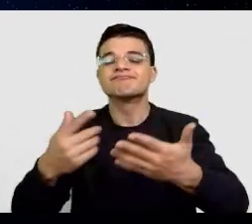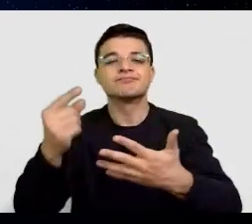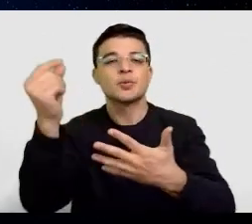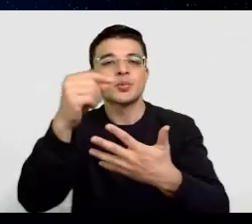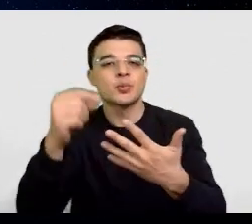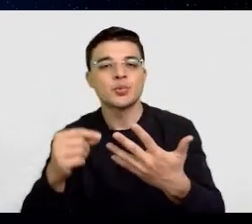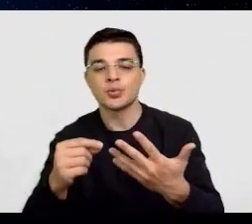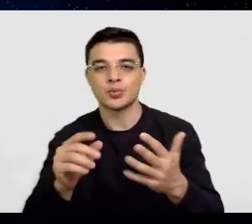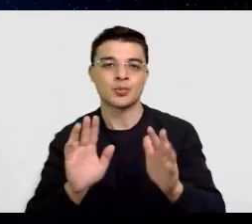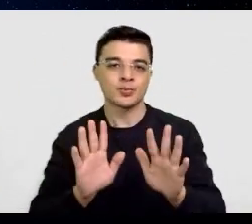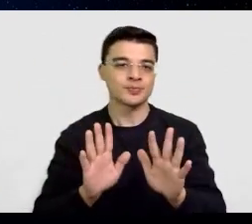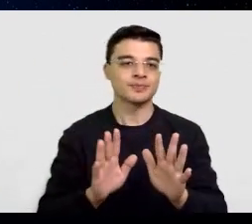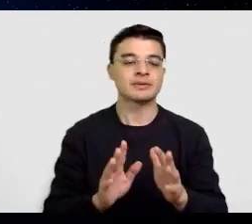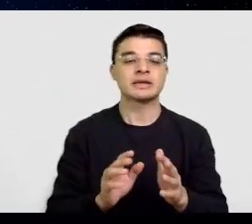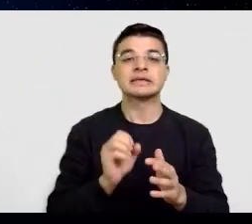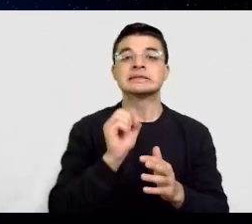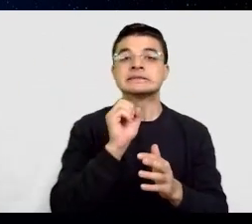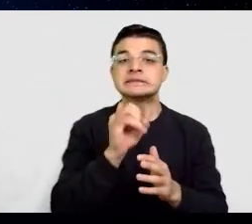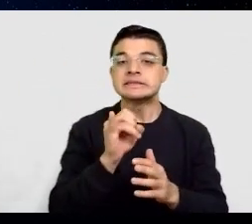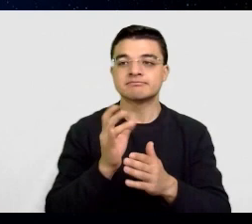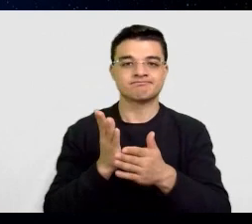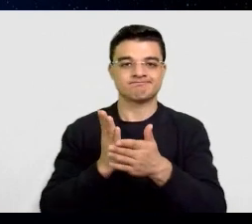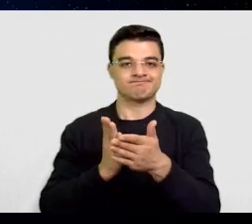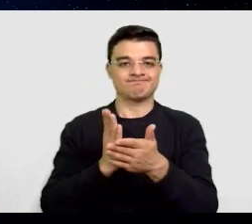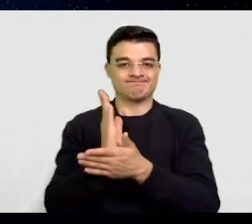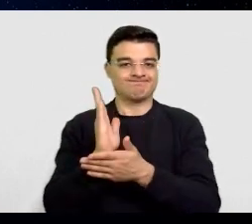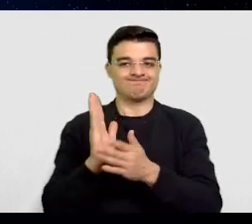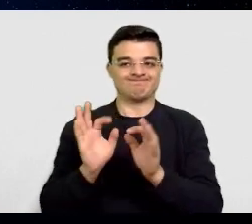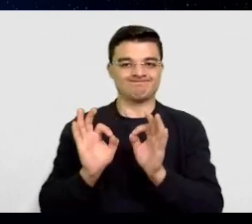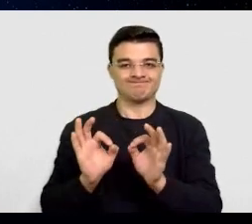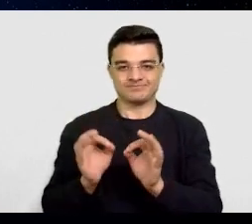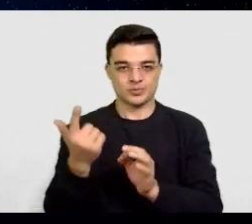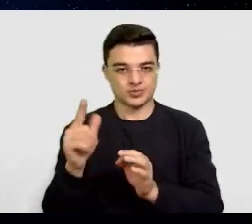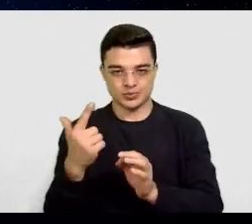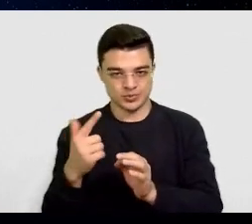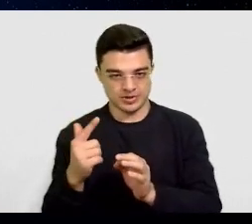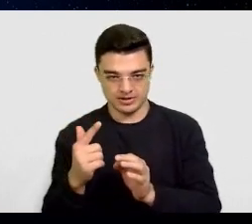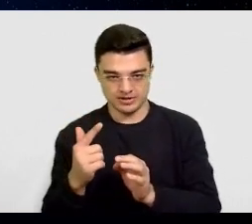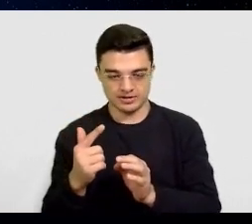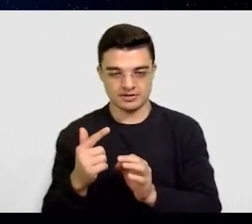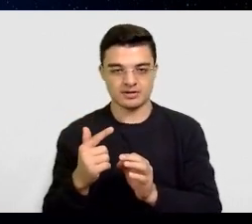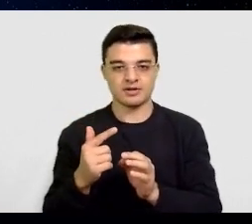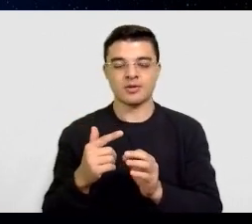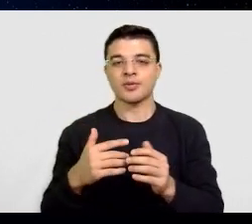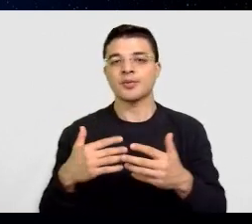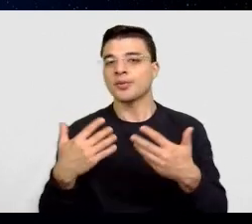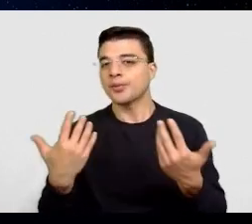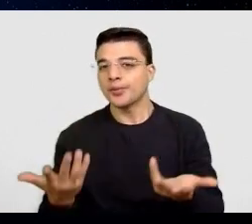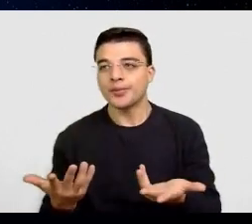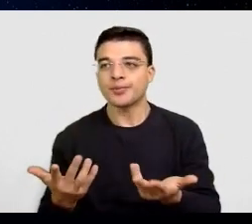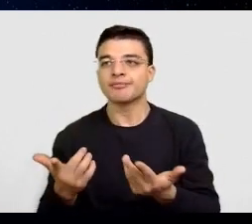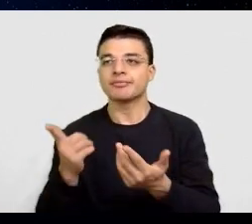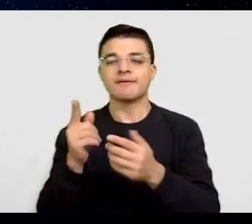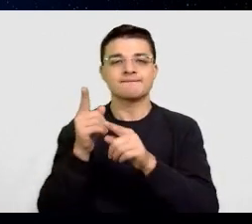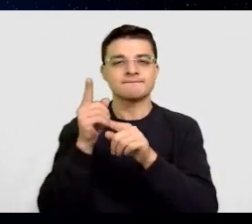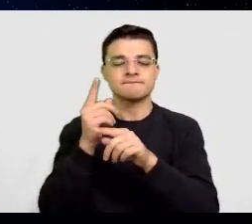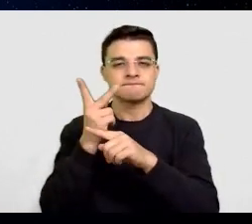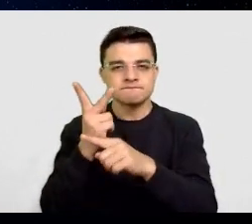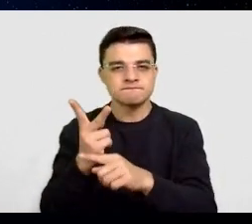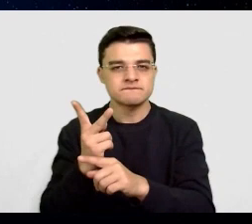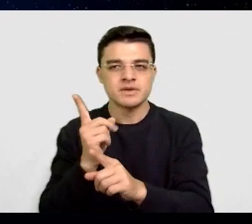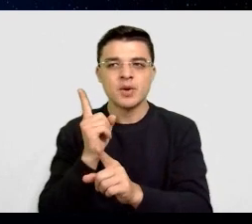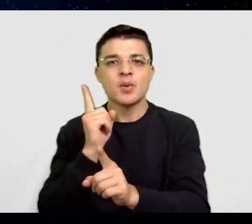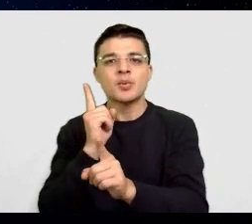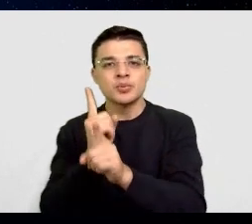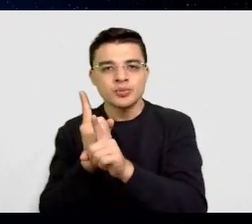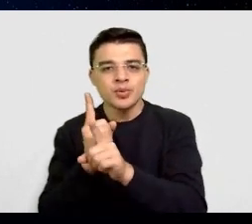poderia, né, se eles não estiverem fazendo a validação correta, conforme está previsto lá, e eles não identificarem que eu estou enviando a requisição para um domínio